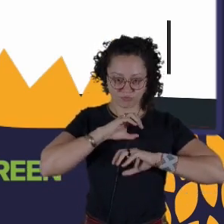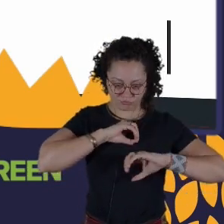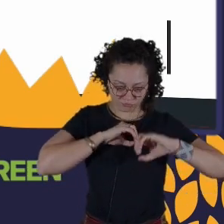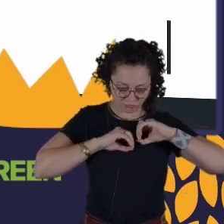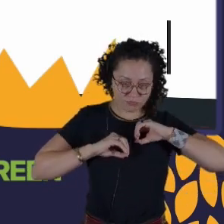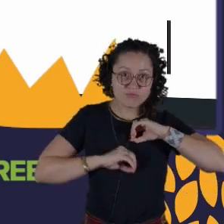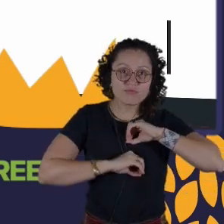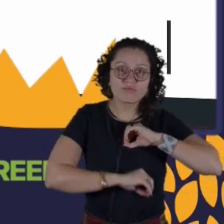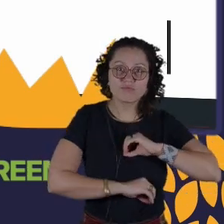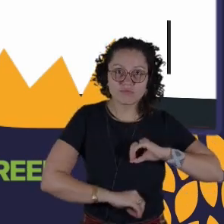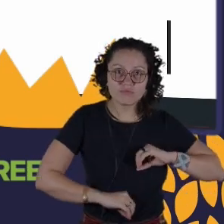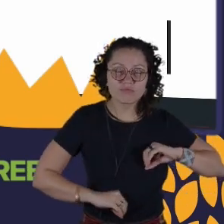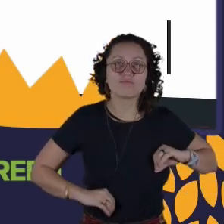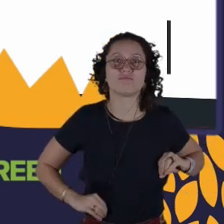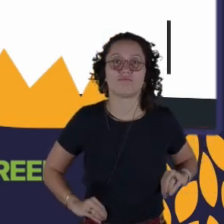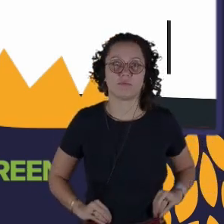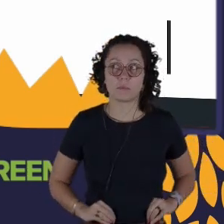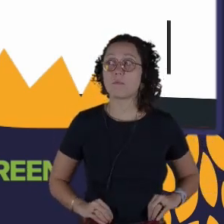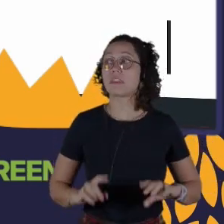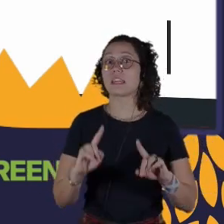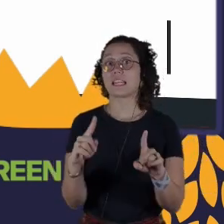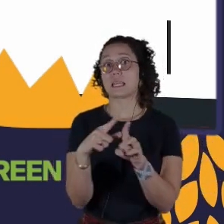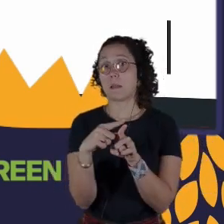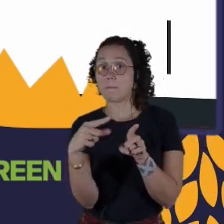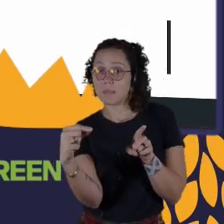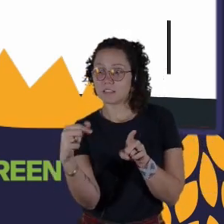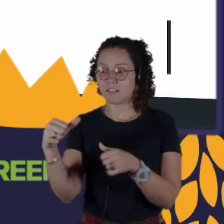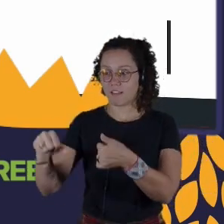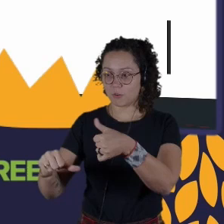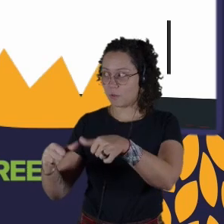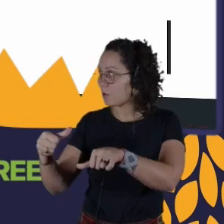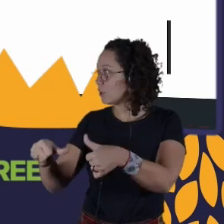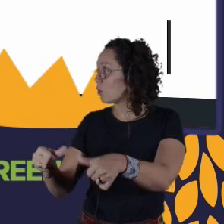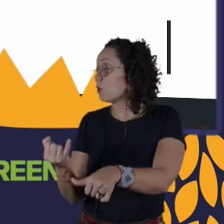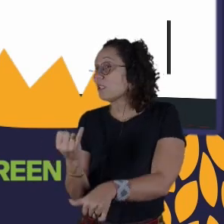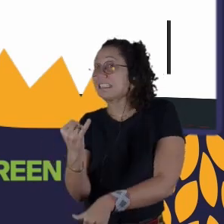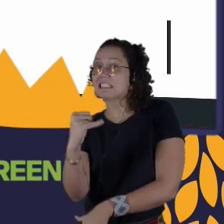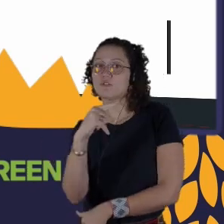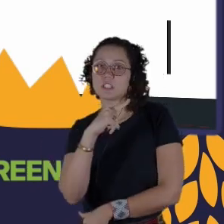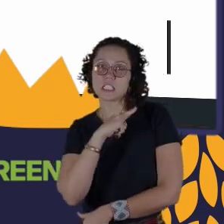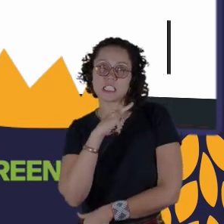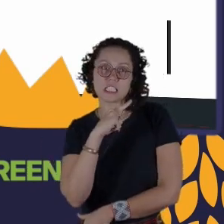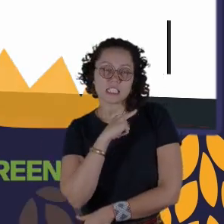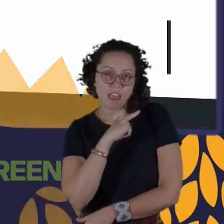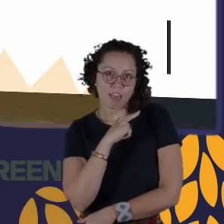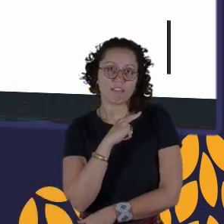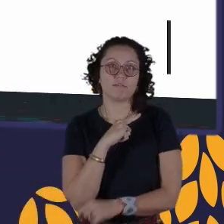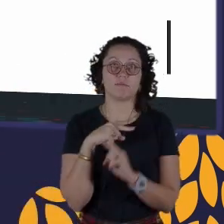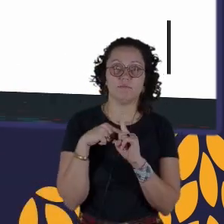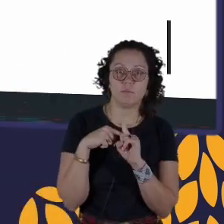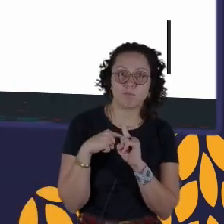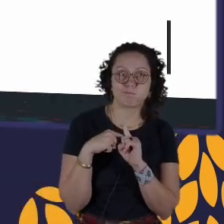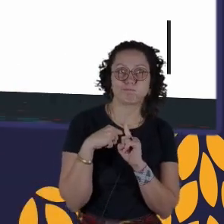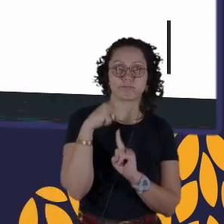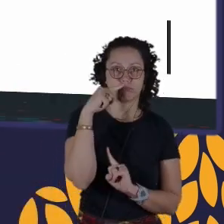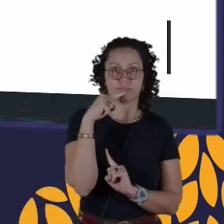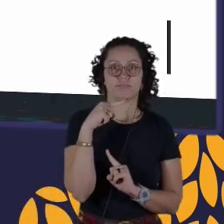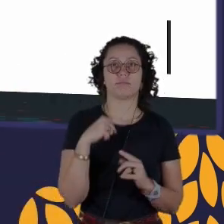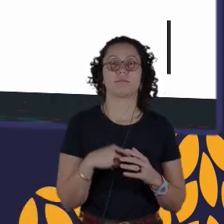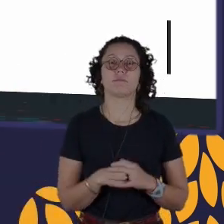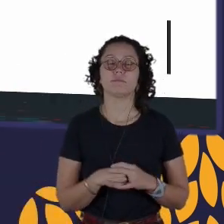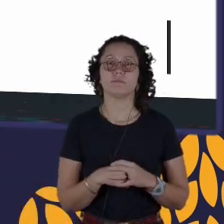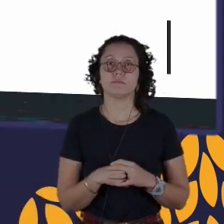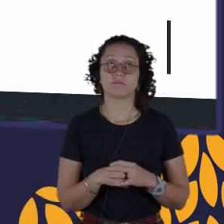e do laboratório, porque alguns deles, se você tem um aumento da